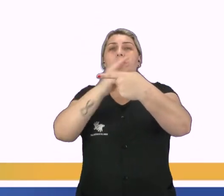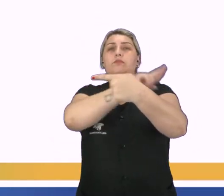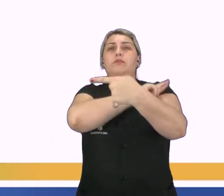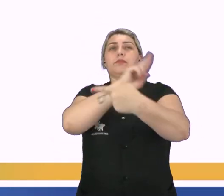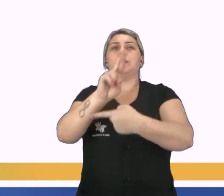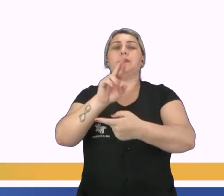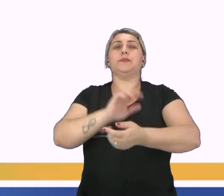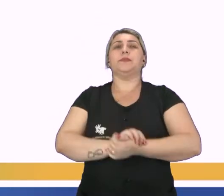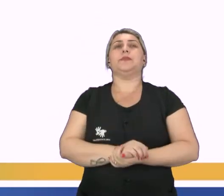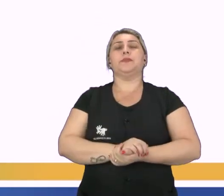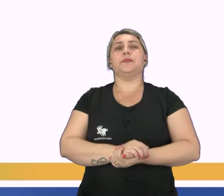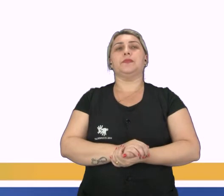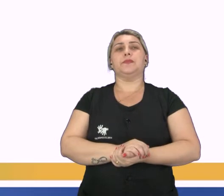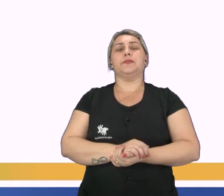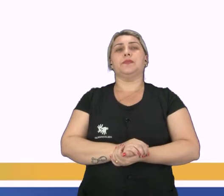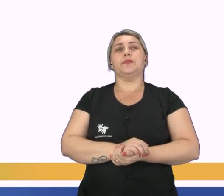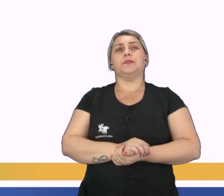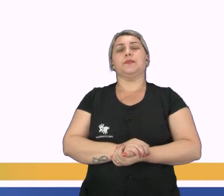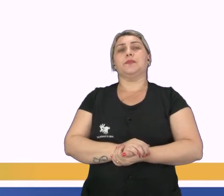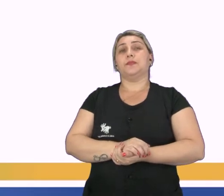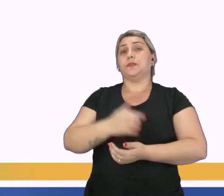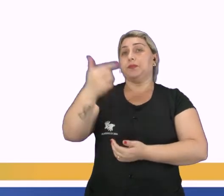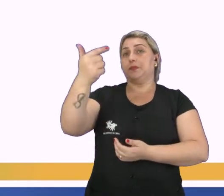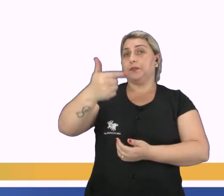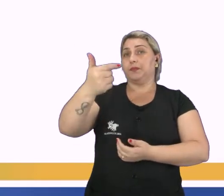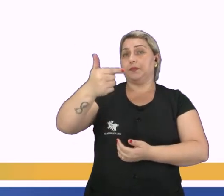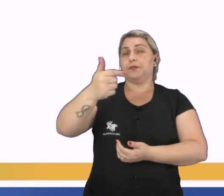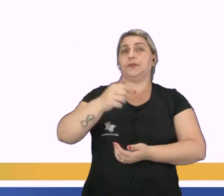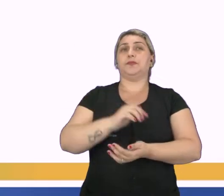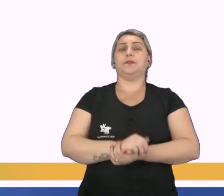representar 2/4, né? Nós temos o